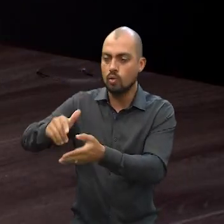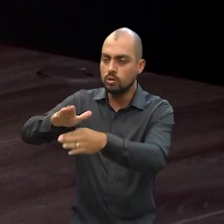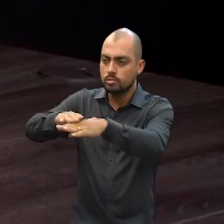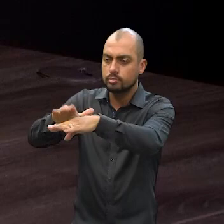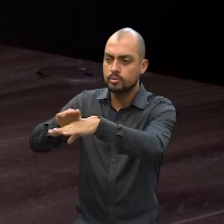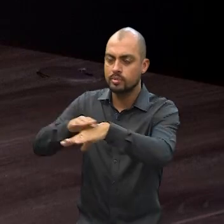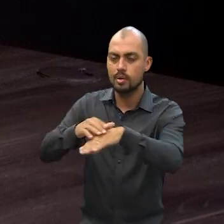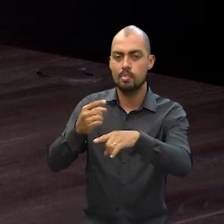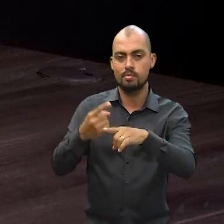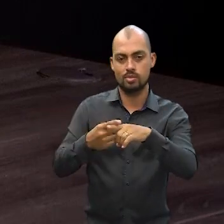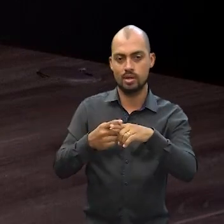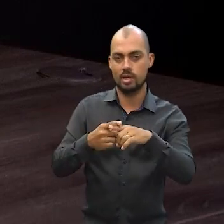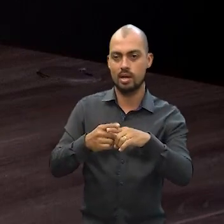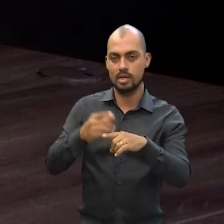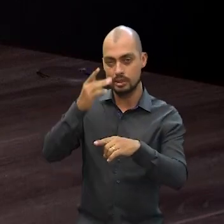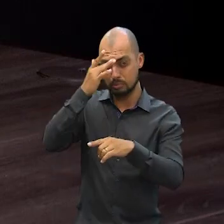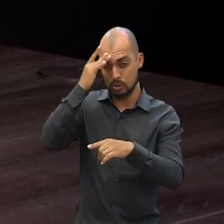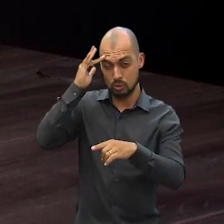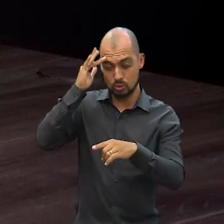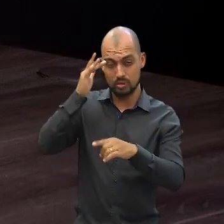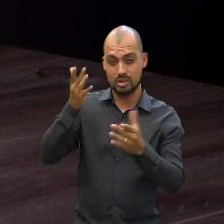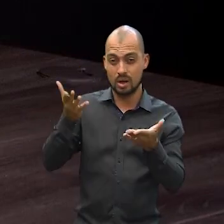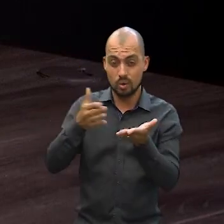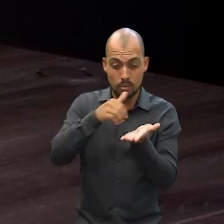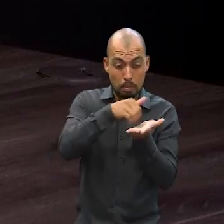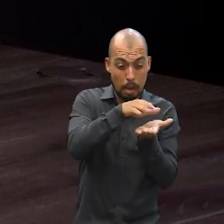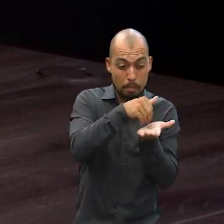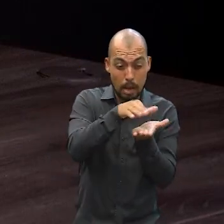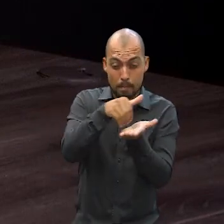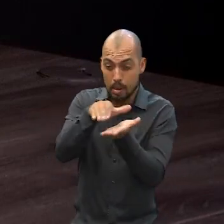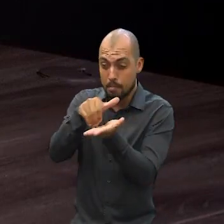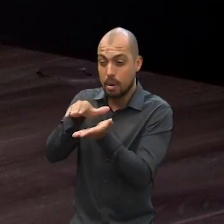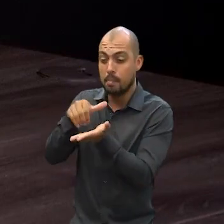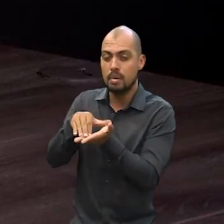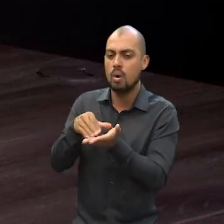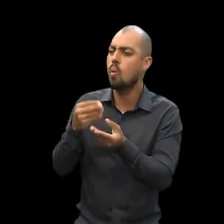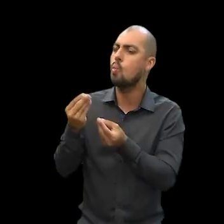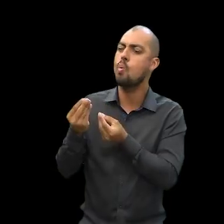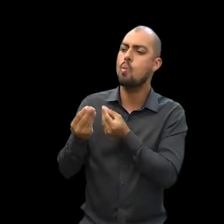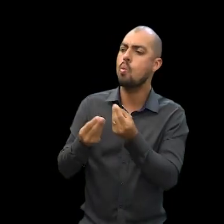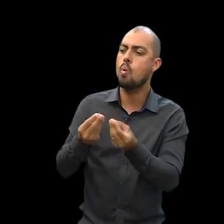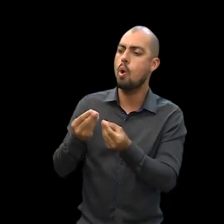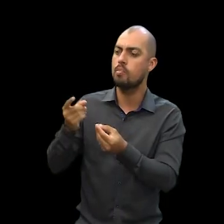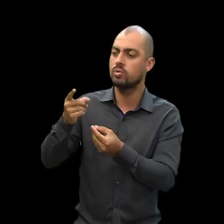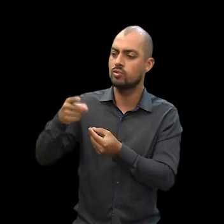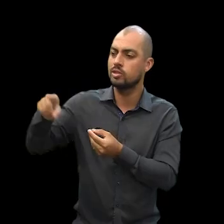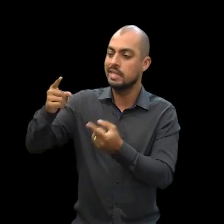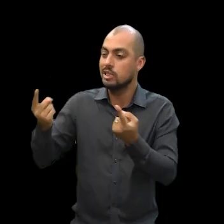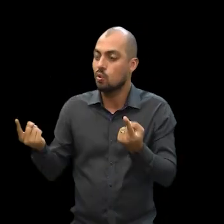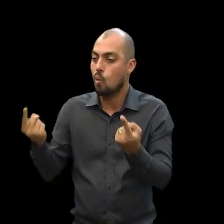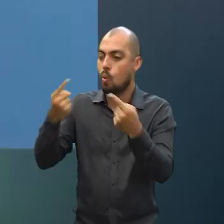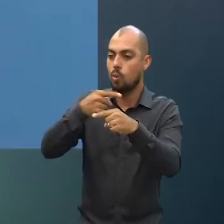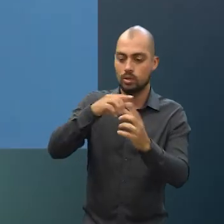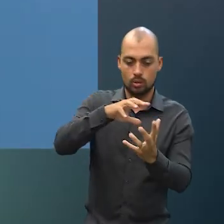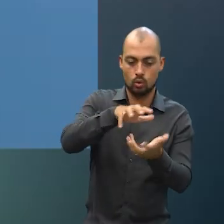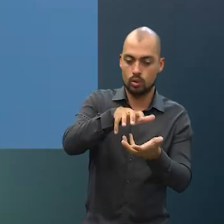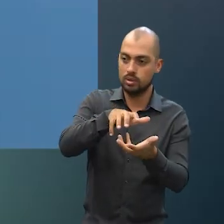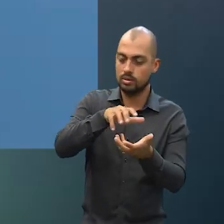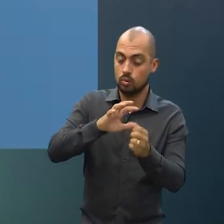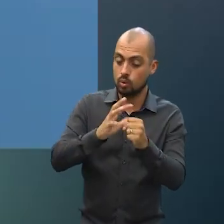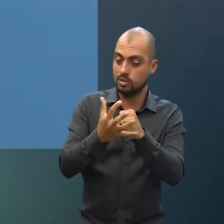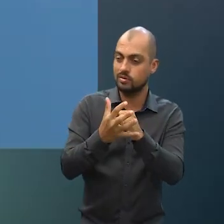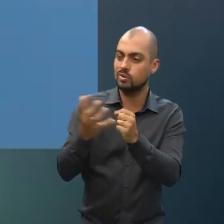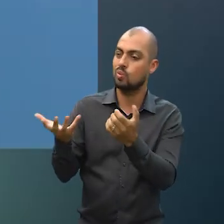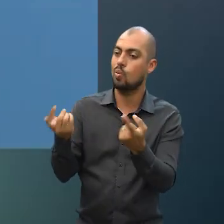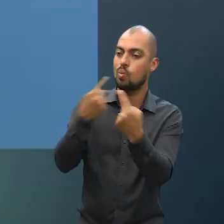passou aí por um período de muita gente demitida. Como foi aí estar no contraponto da crise? Essa